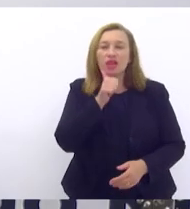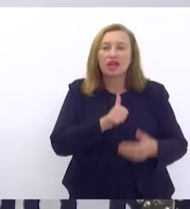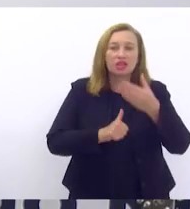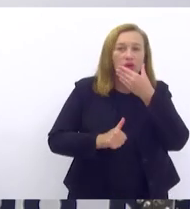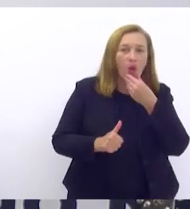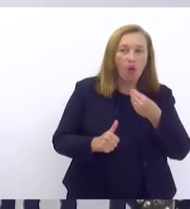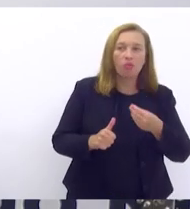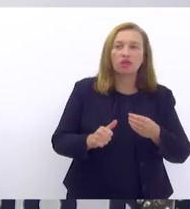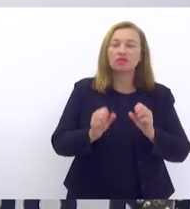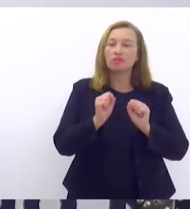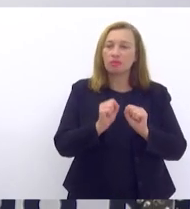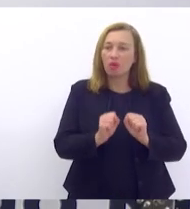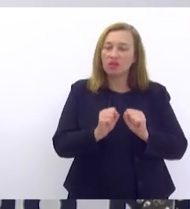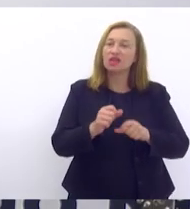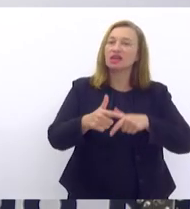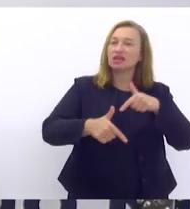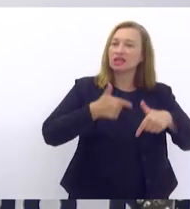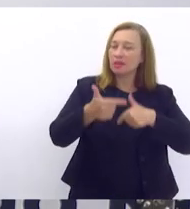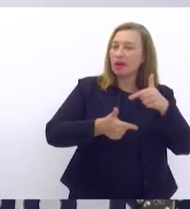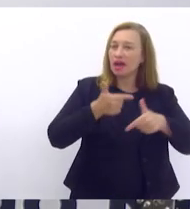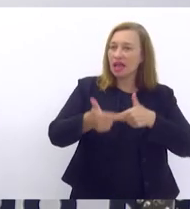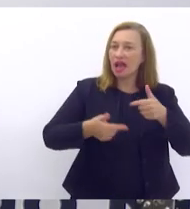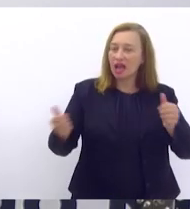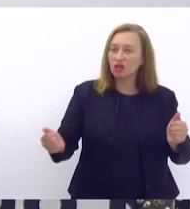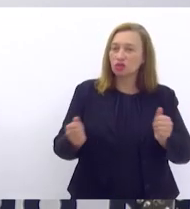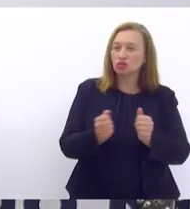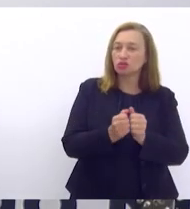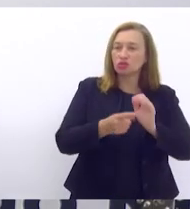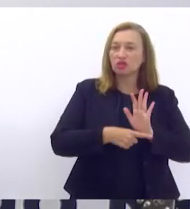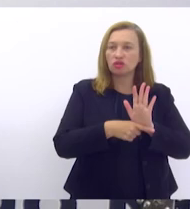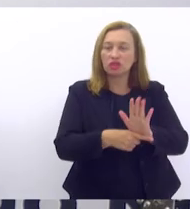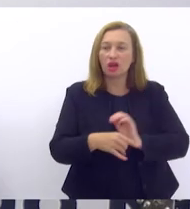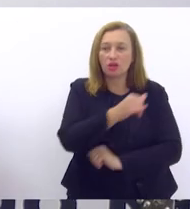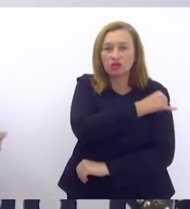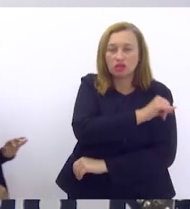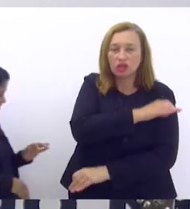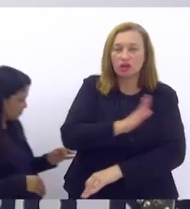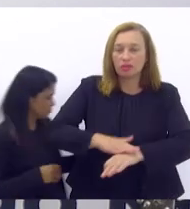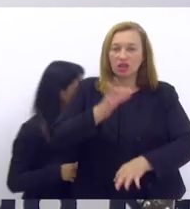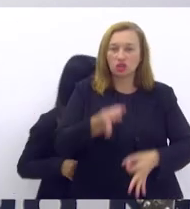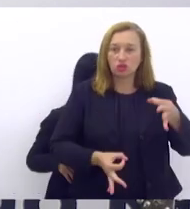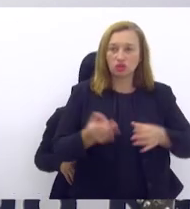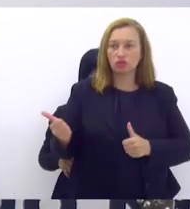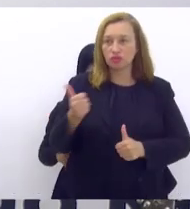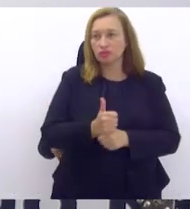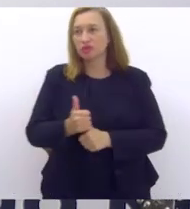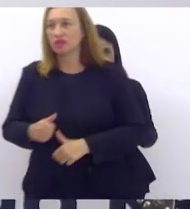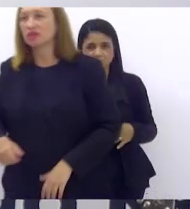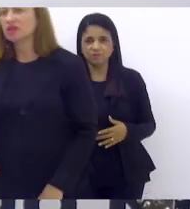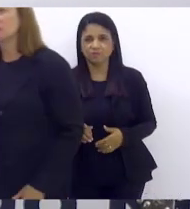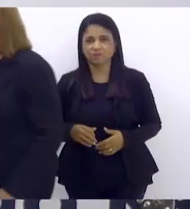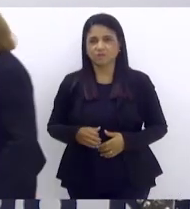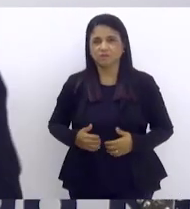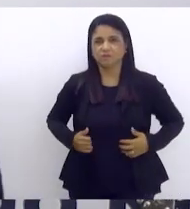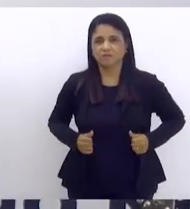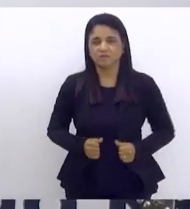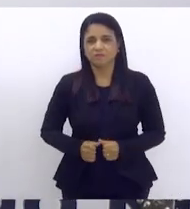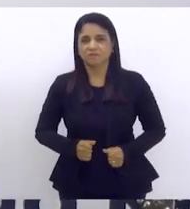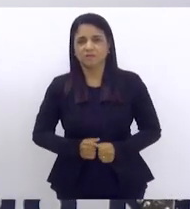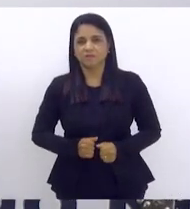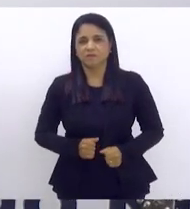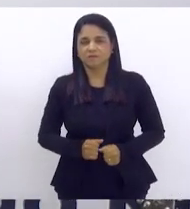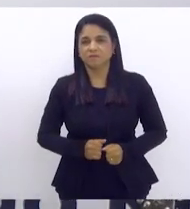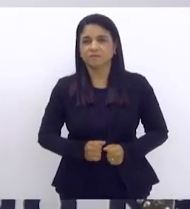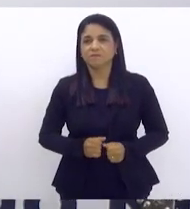santas possam trabalhar em prol de um Rio de Janeiro mais justo. Então, por favor, Vinícius. Senhor, nós te louvamos e